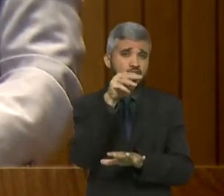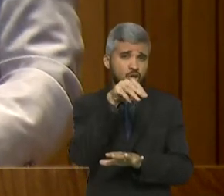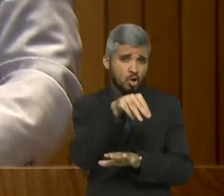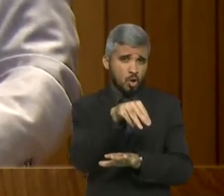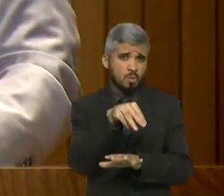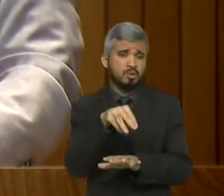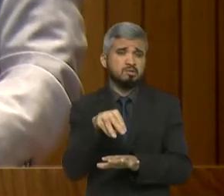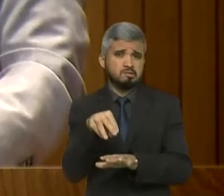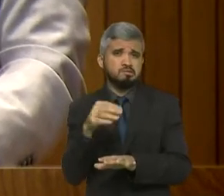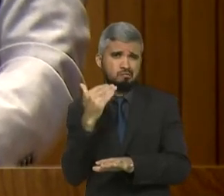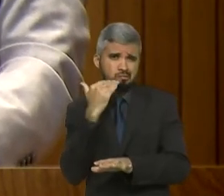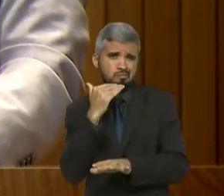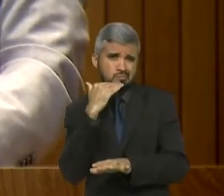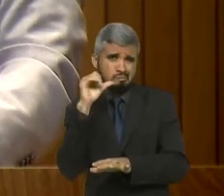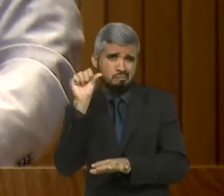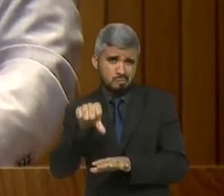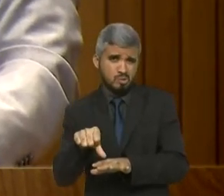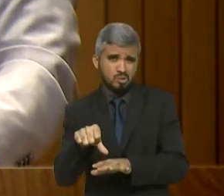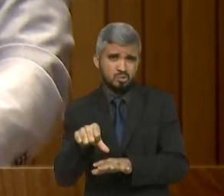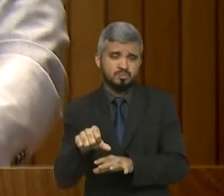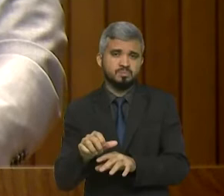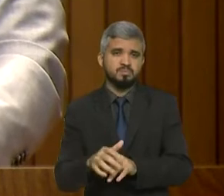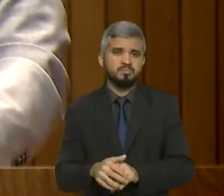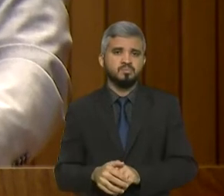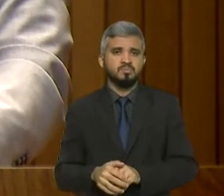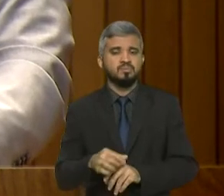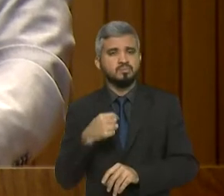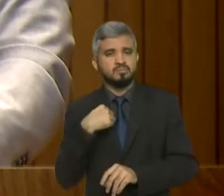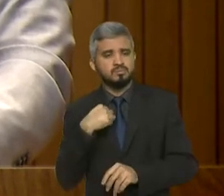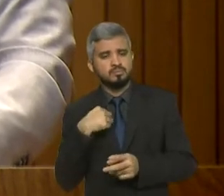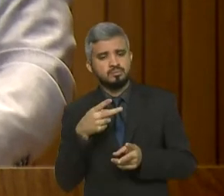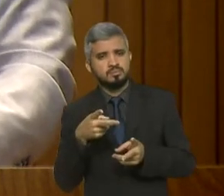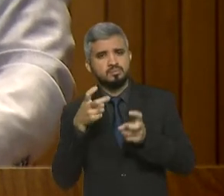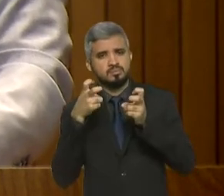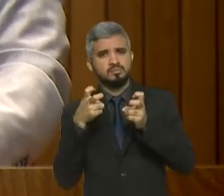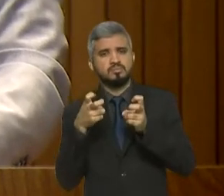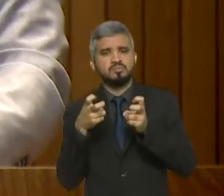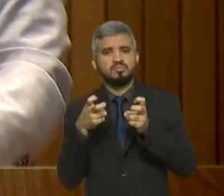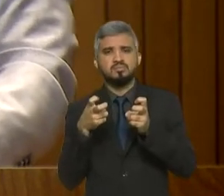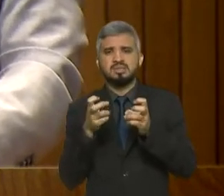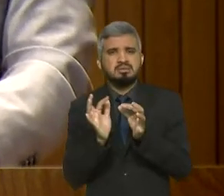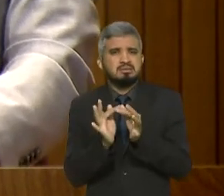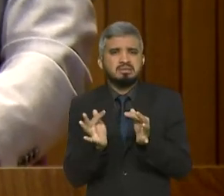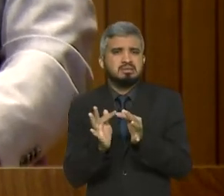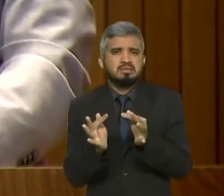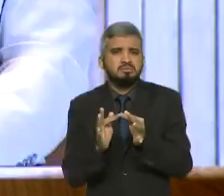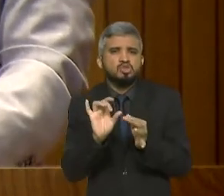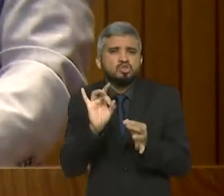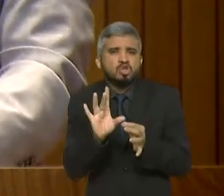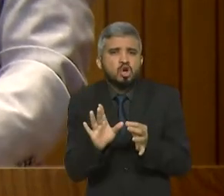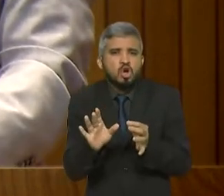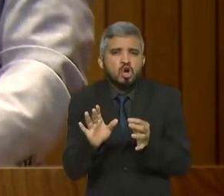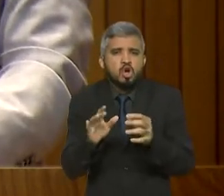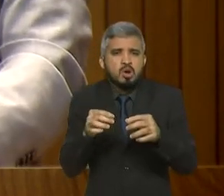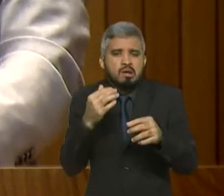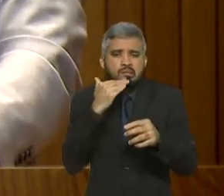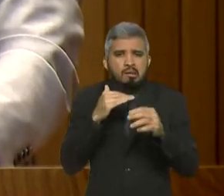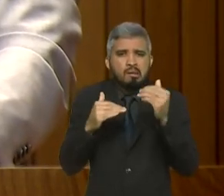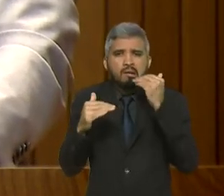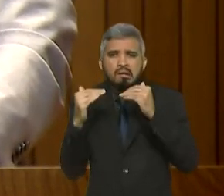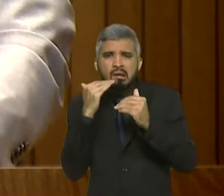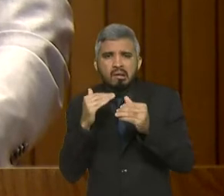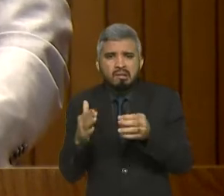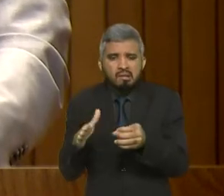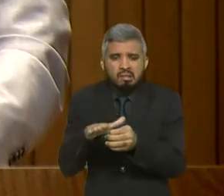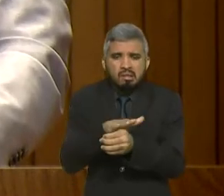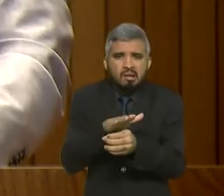atenção especial. E o que nós percebemos é que apenas a operação tapa-buraco não vai resolver devido tantas